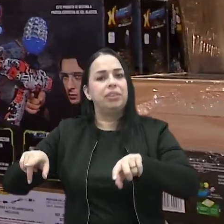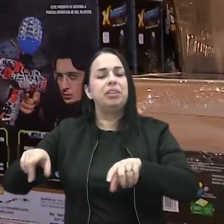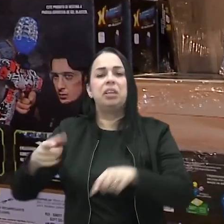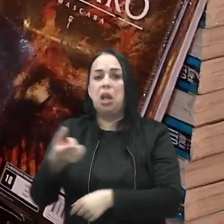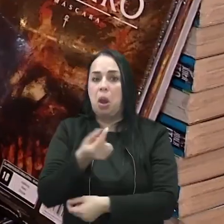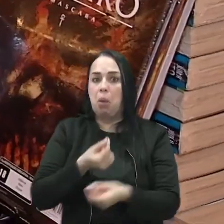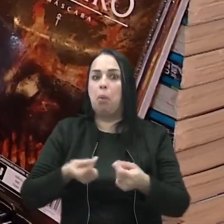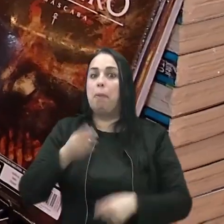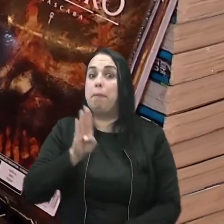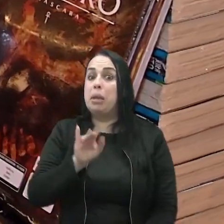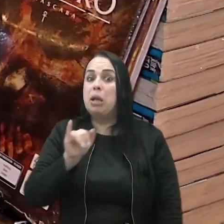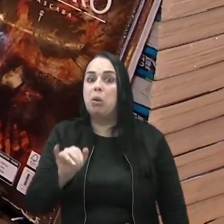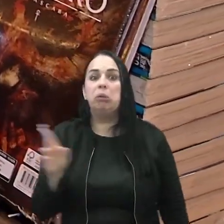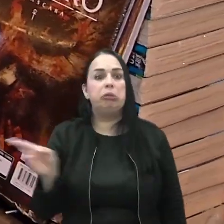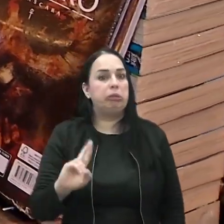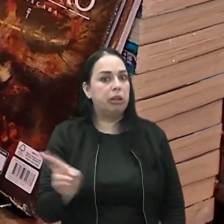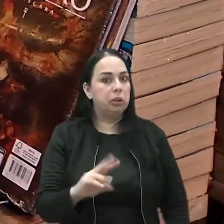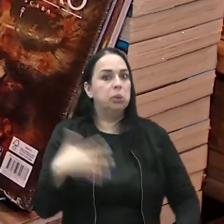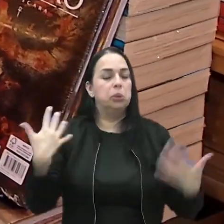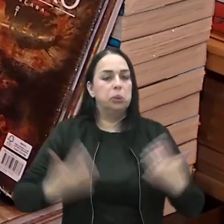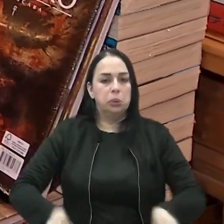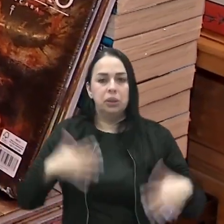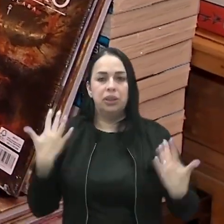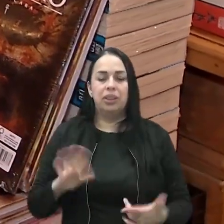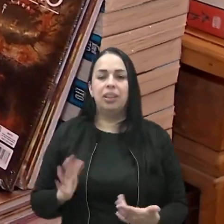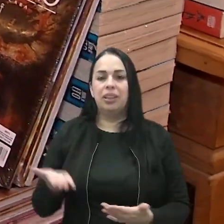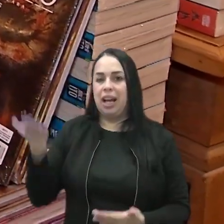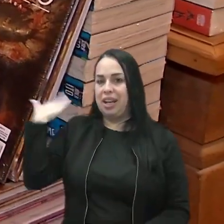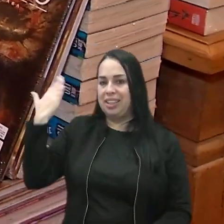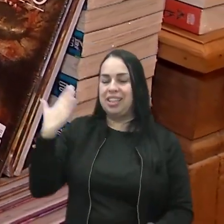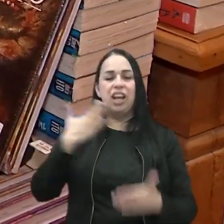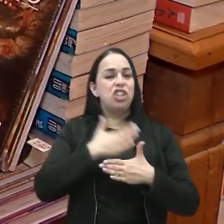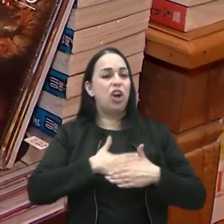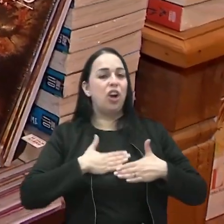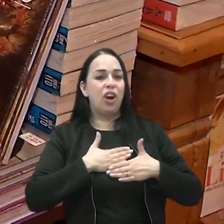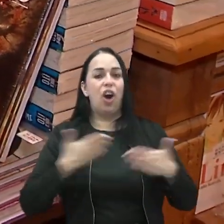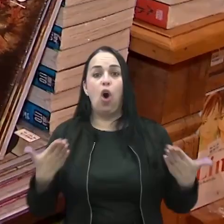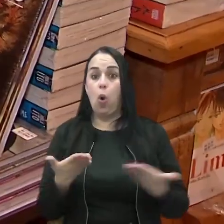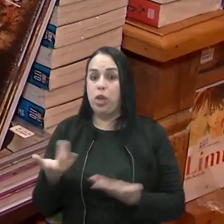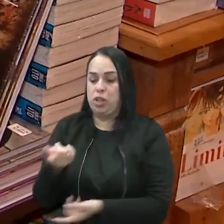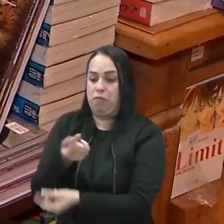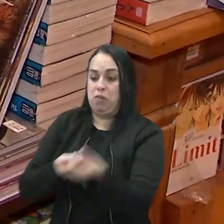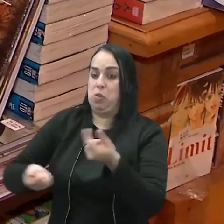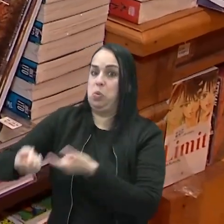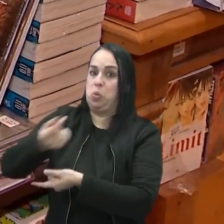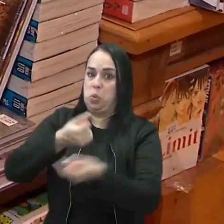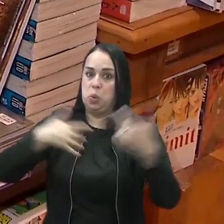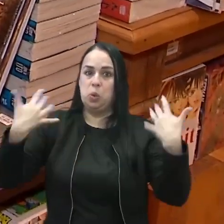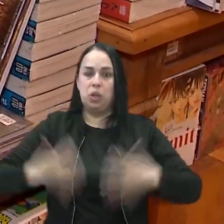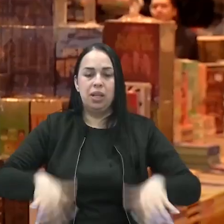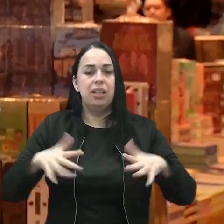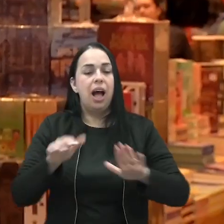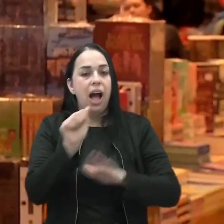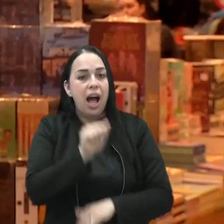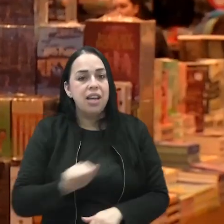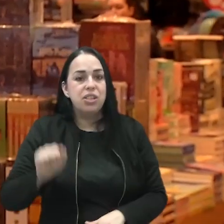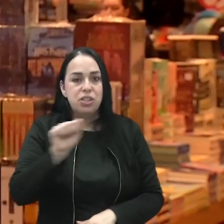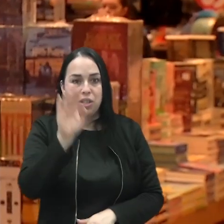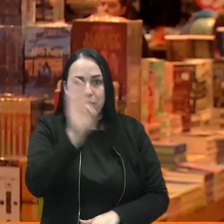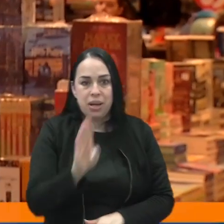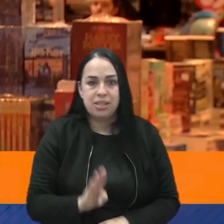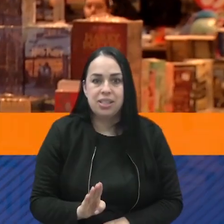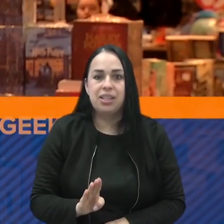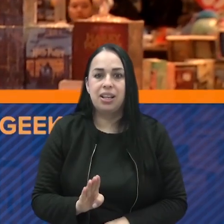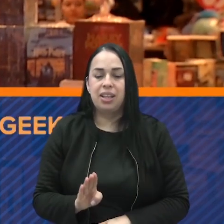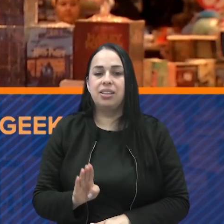universo movimentam bilhões de reais, mostrando que o que era um hobby, hoje é negócio. Segundo a